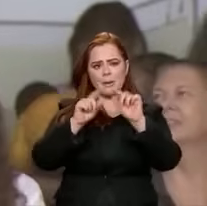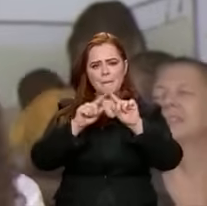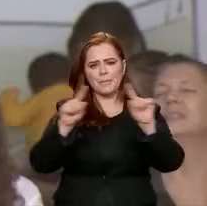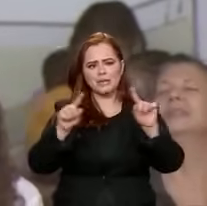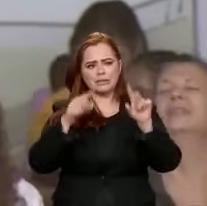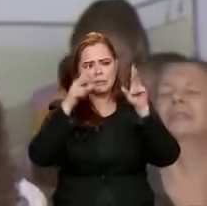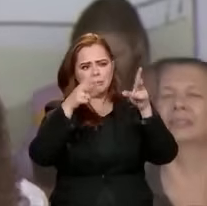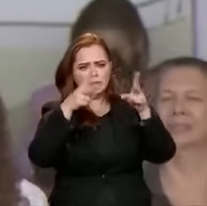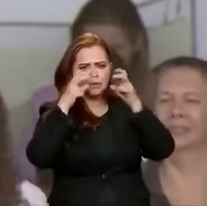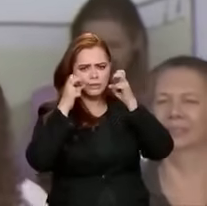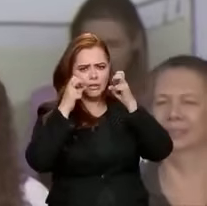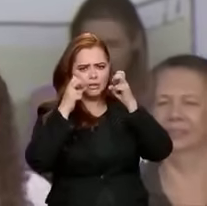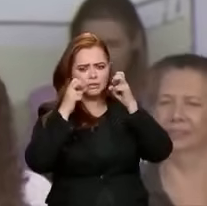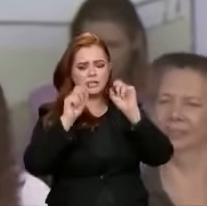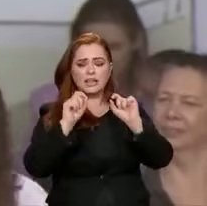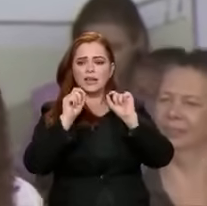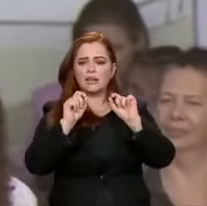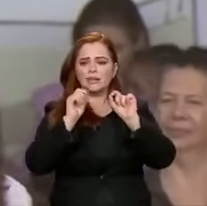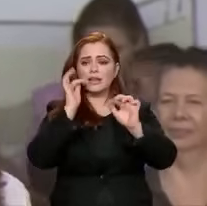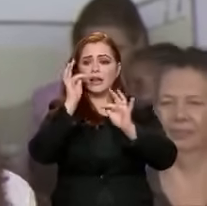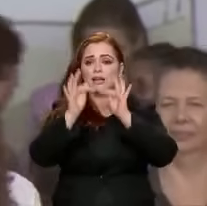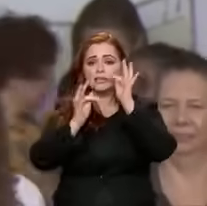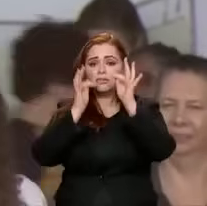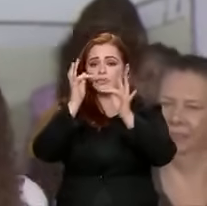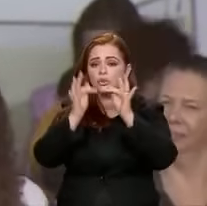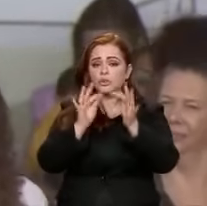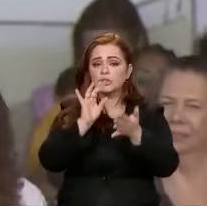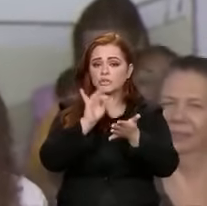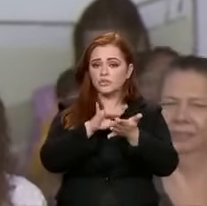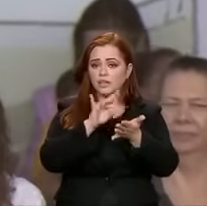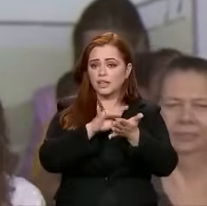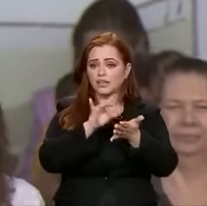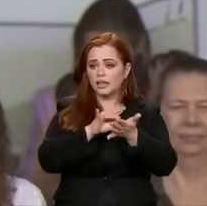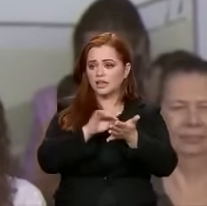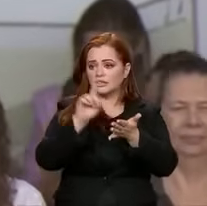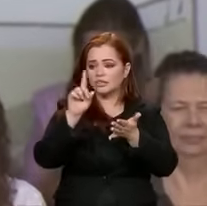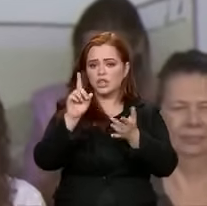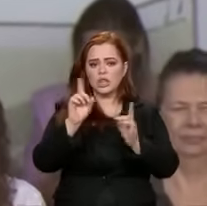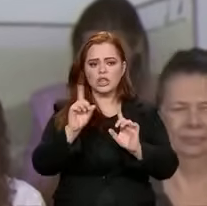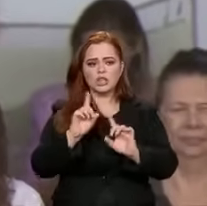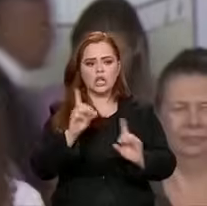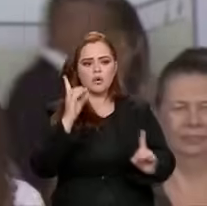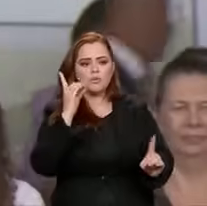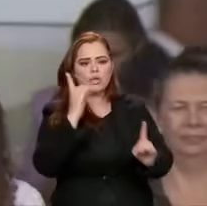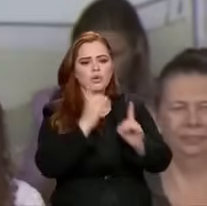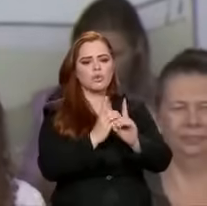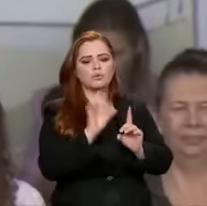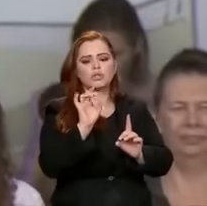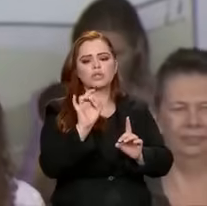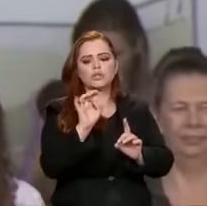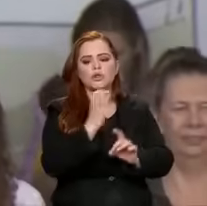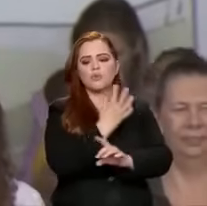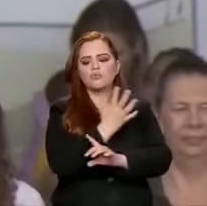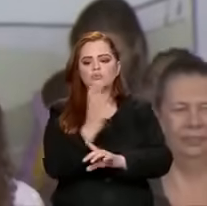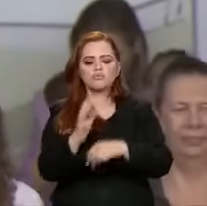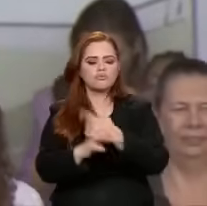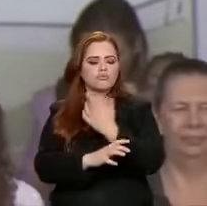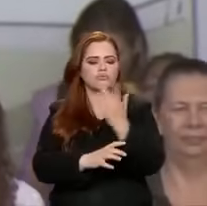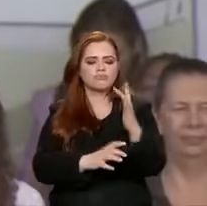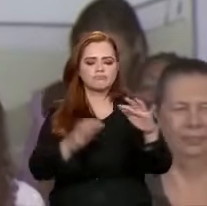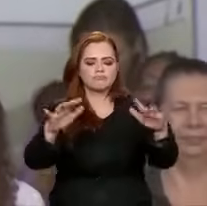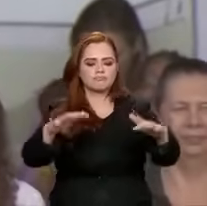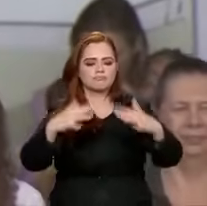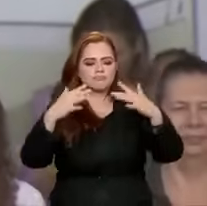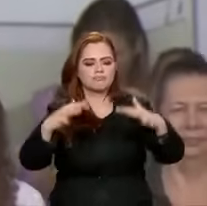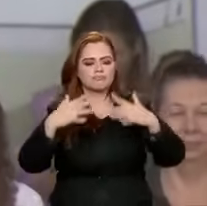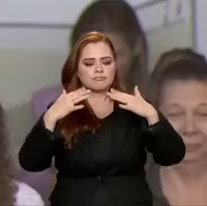perceberam que as flores as Margaridas você não encontra só no jardim ou no campo